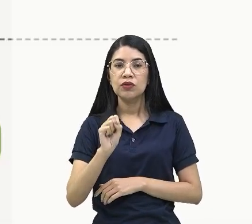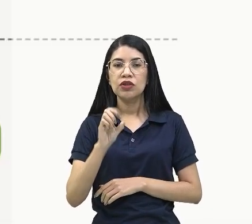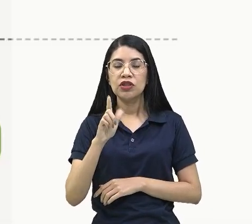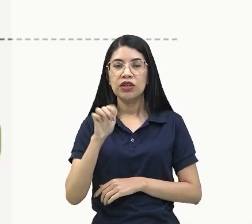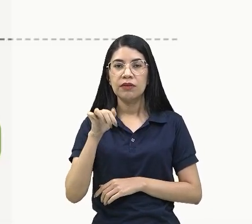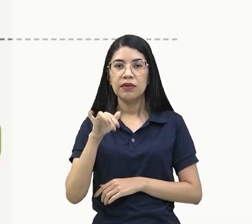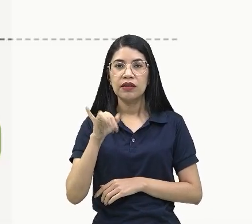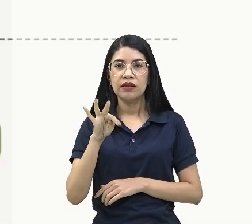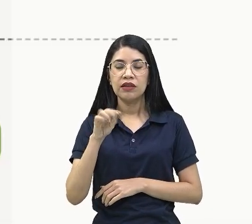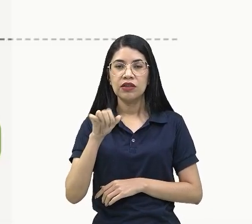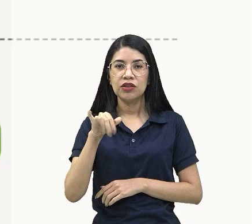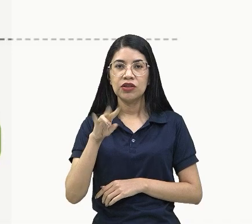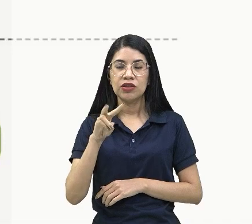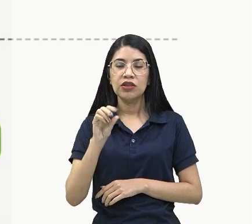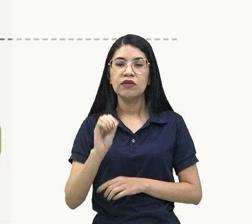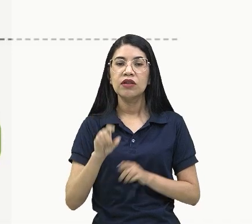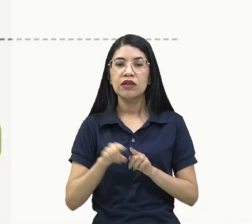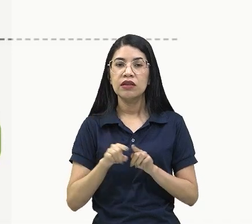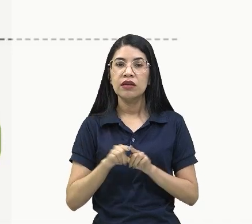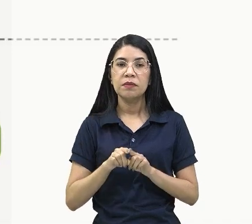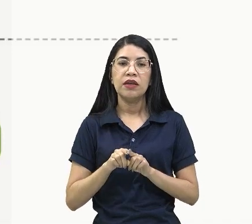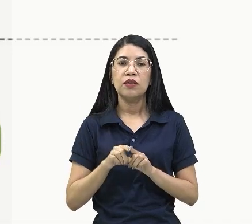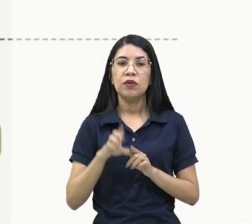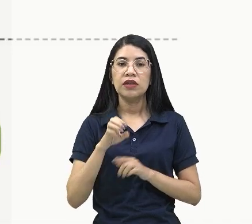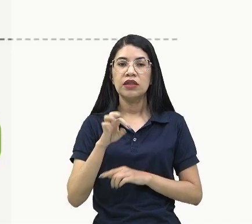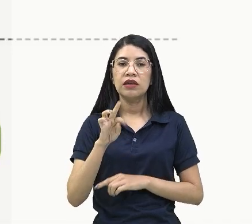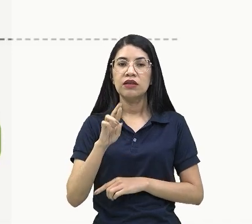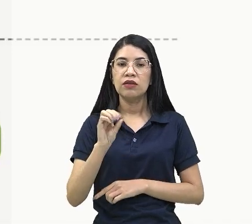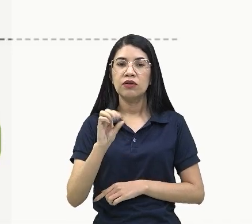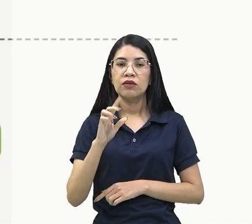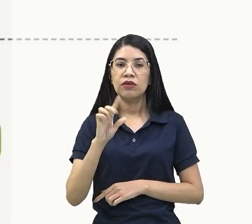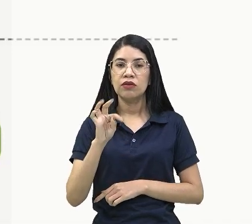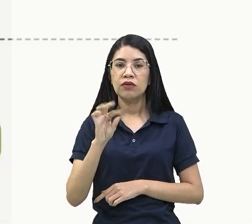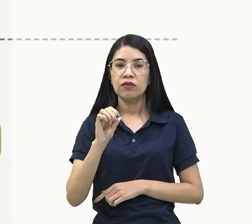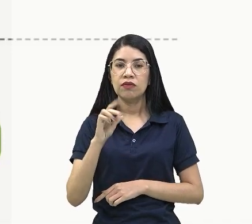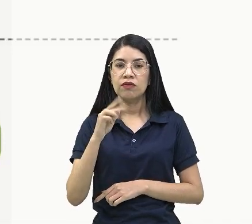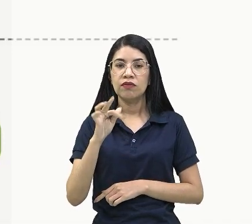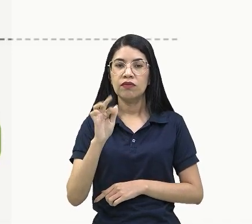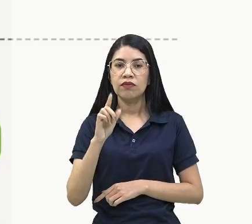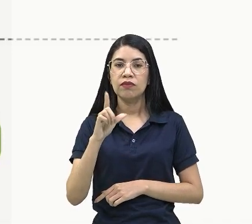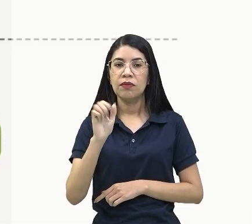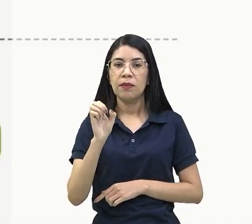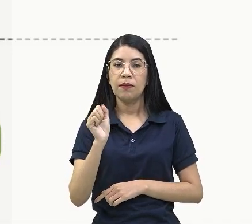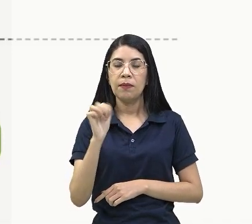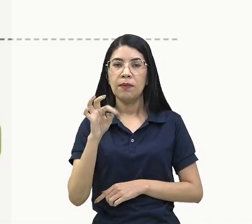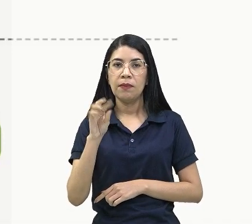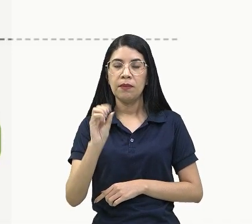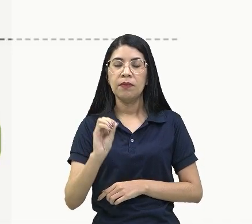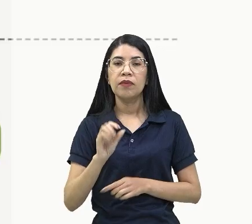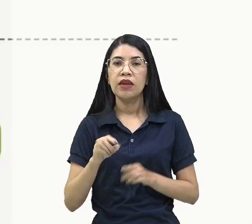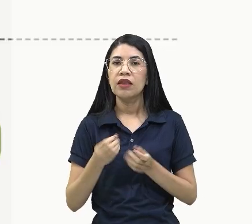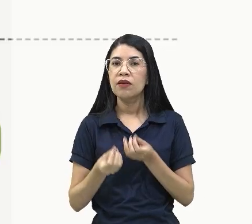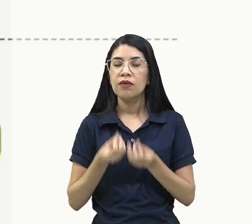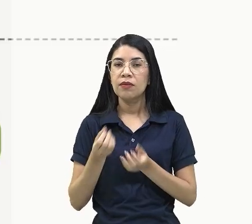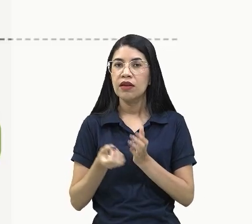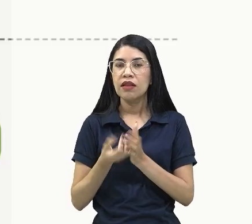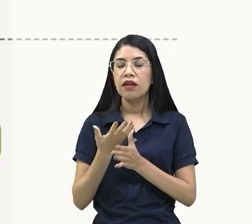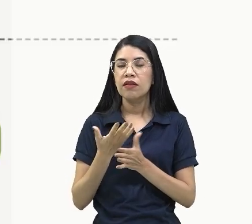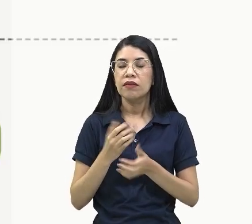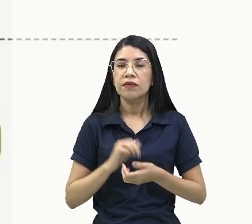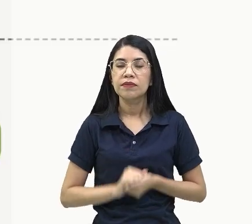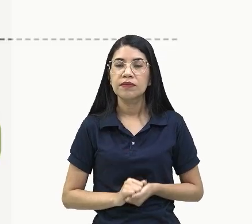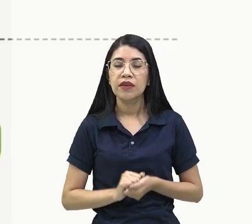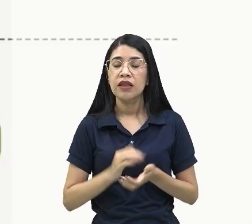só. Ela começa, então, com a formação, vejam só, ele vai